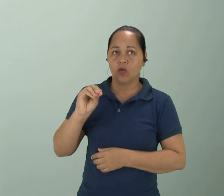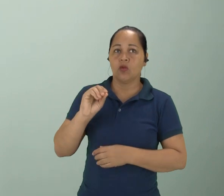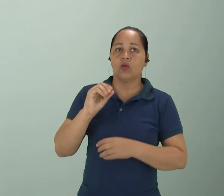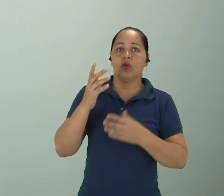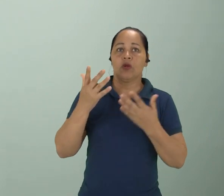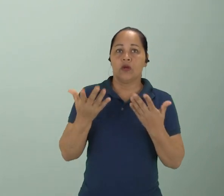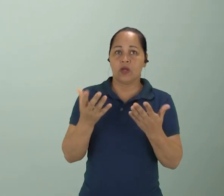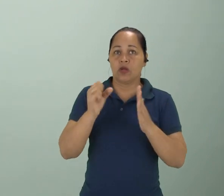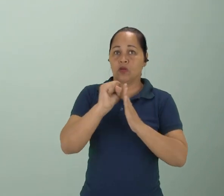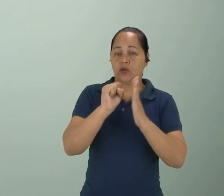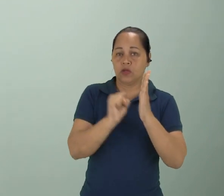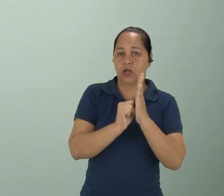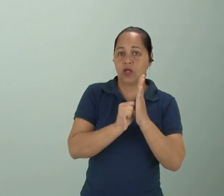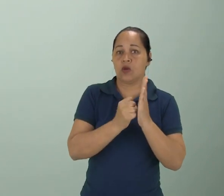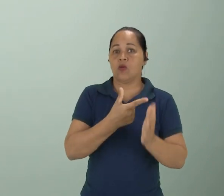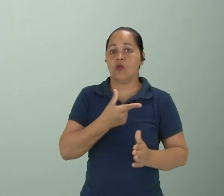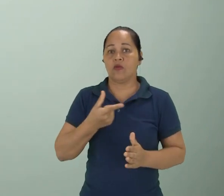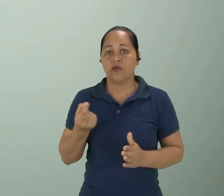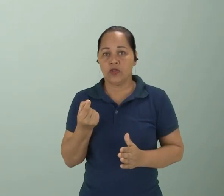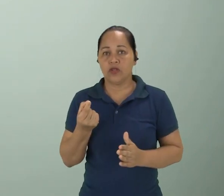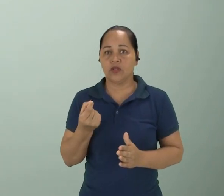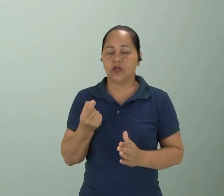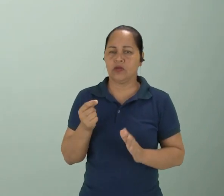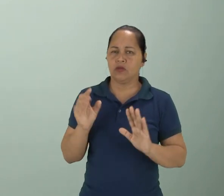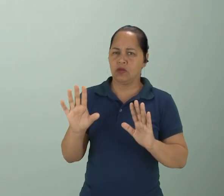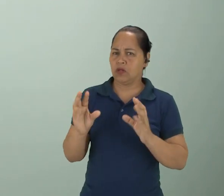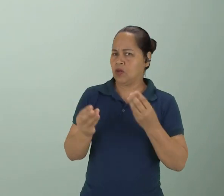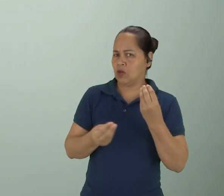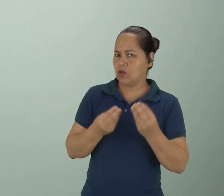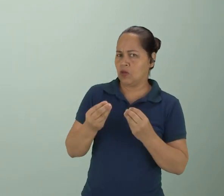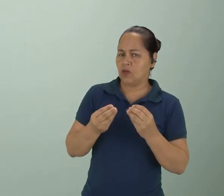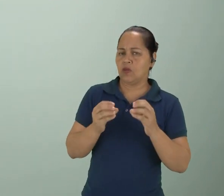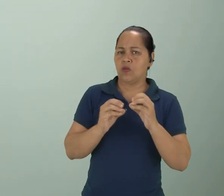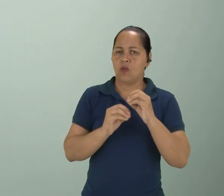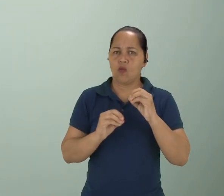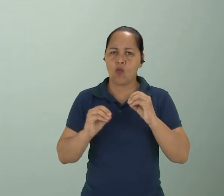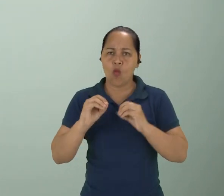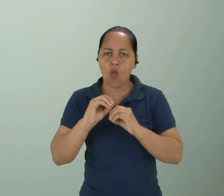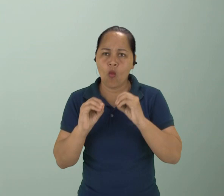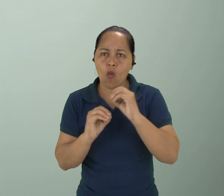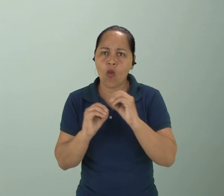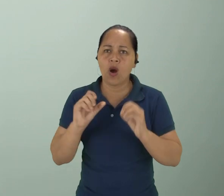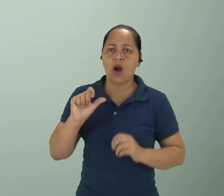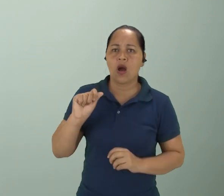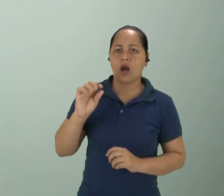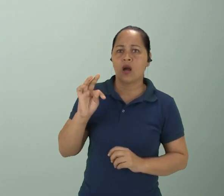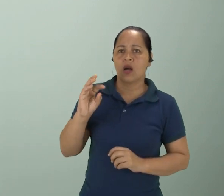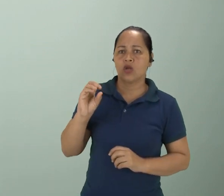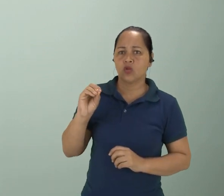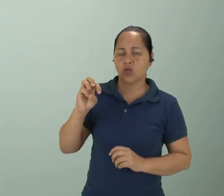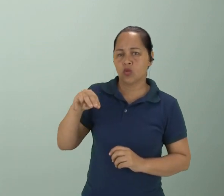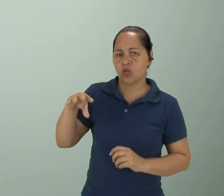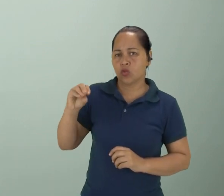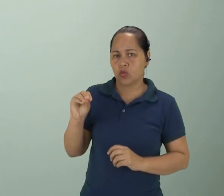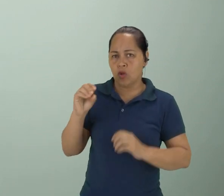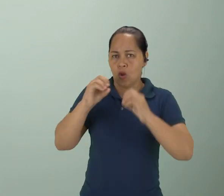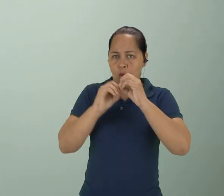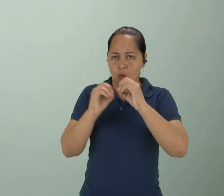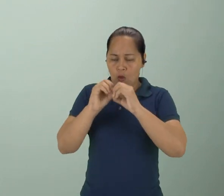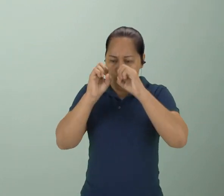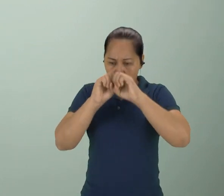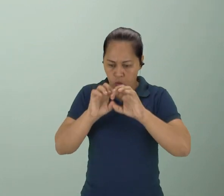origem ao universo a é o fogo é água ele disse o átomo o átomo é uma partícula indivisível deu origem ao universo